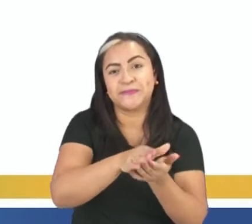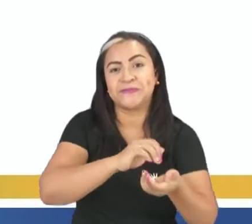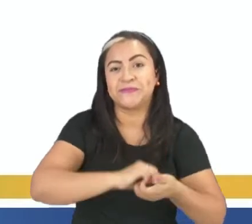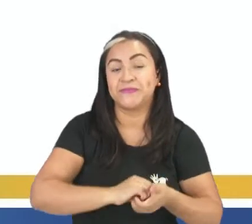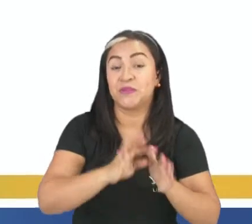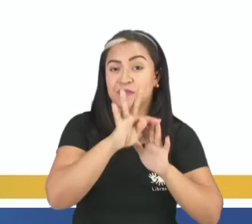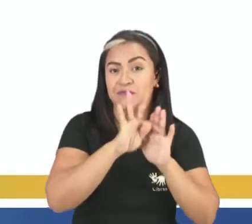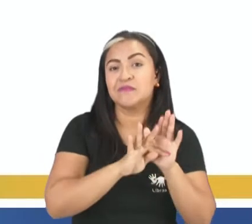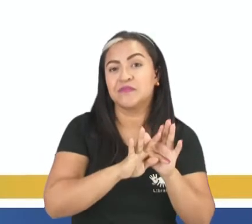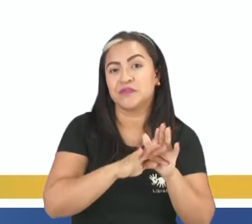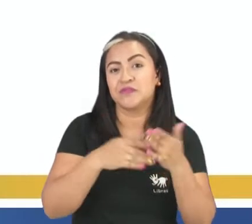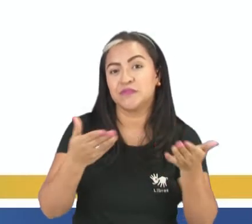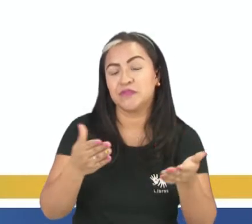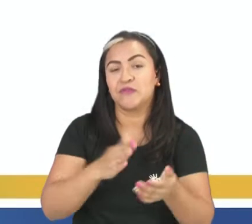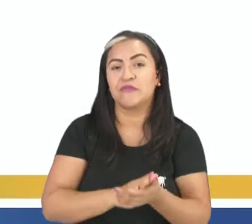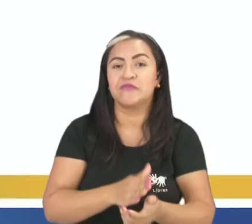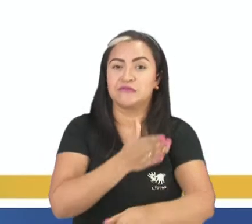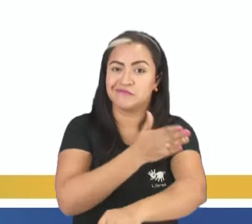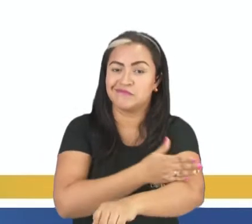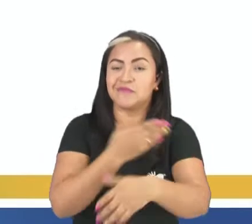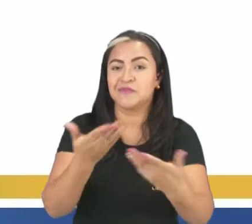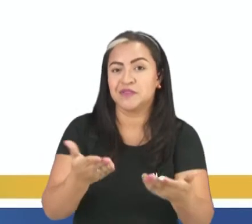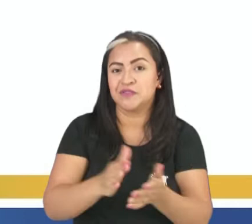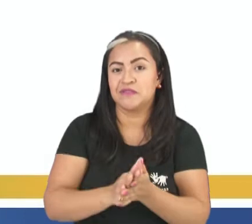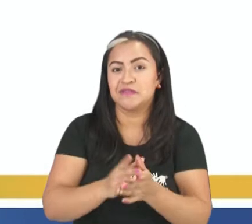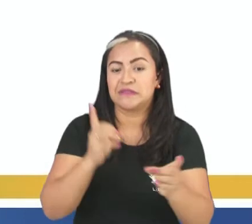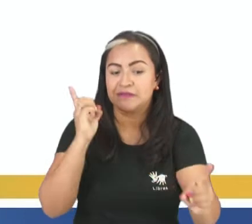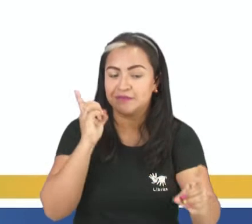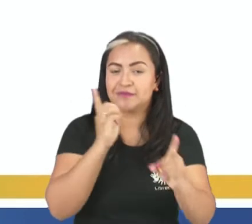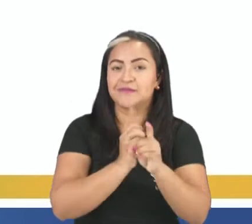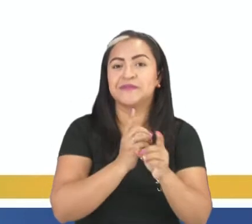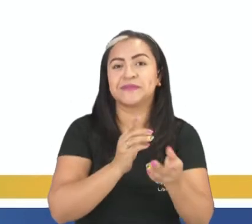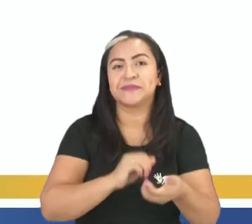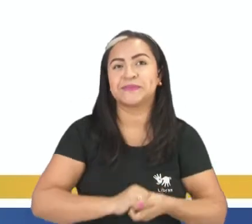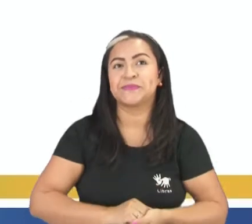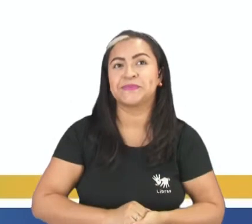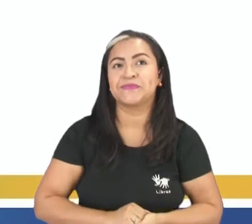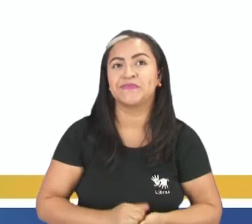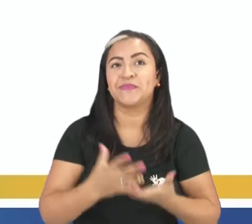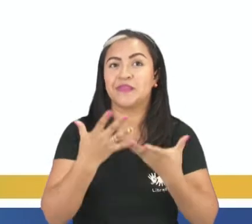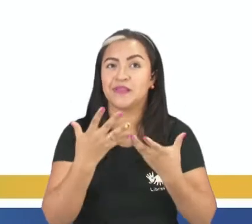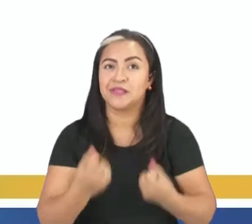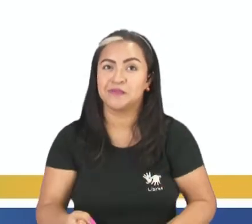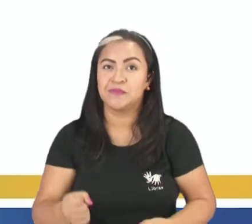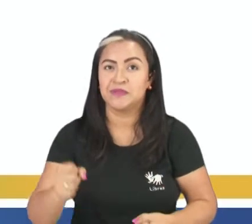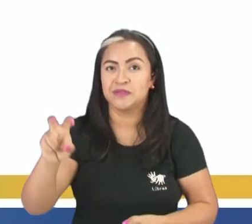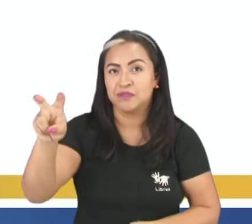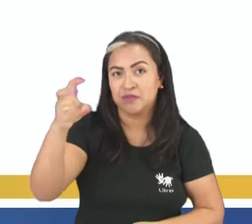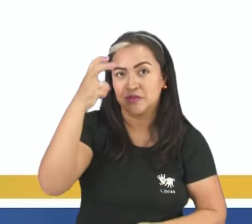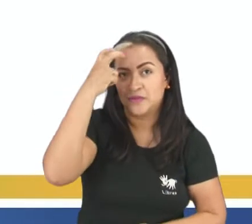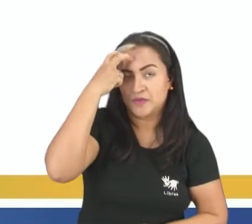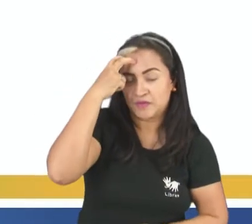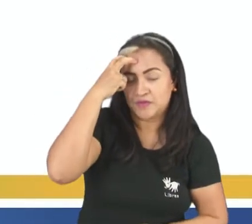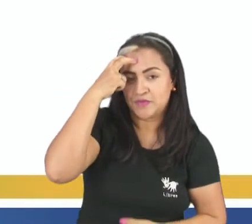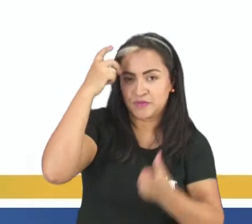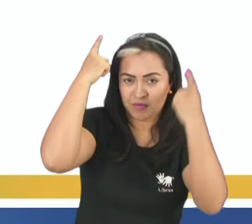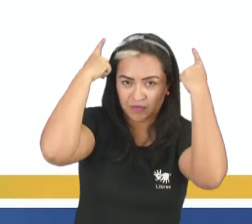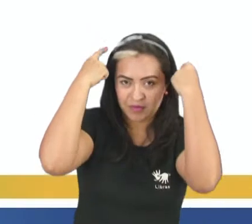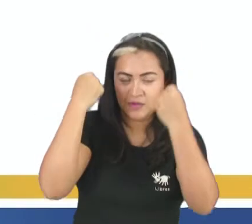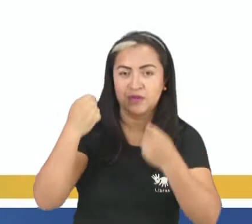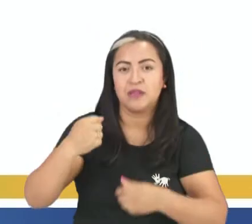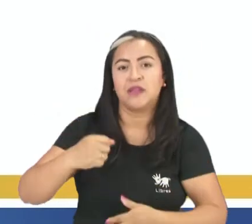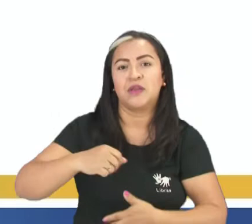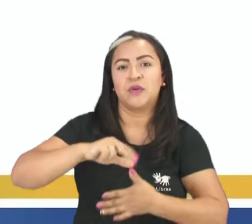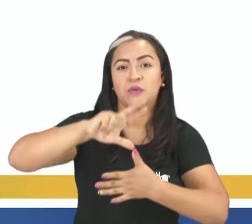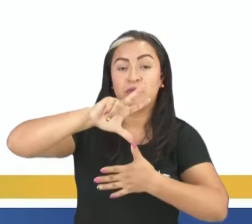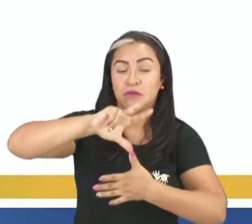textos. Então, foi nesse período aí que surgiu essa descoberta. A assimilação ampla da cultura greco-latina, por exemplo, a